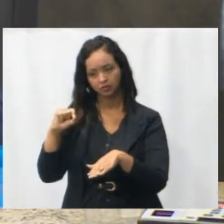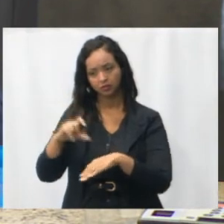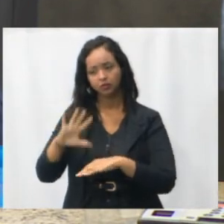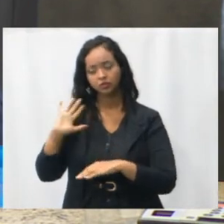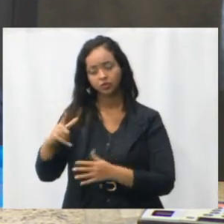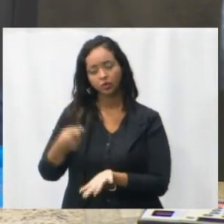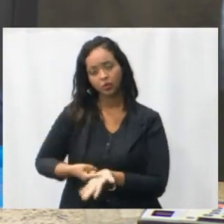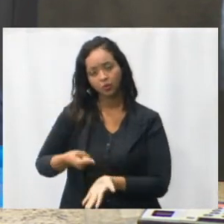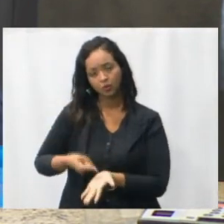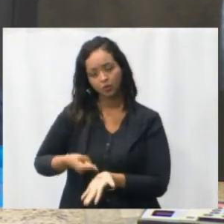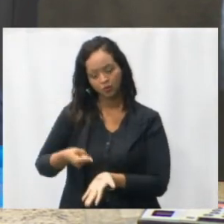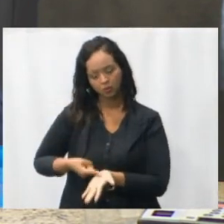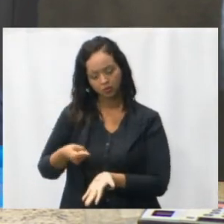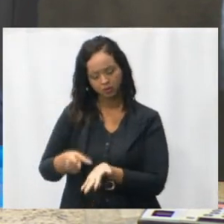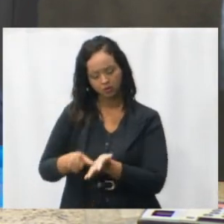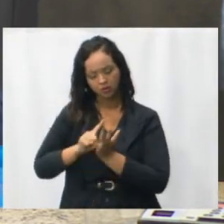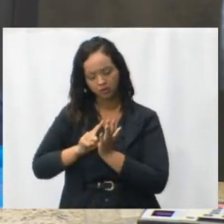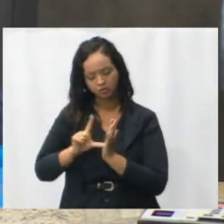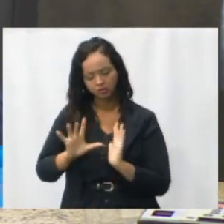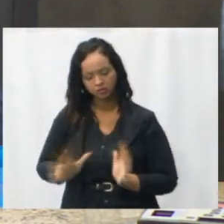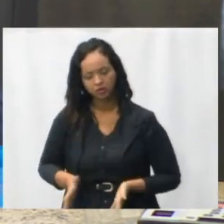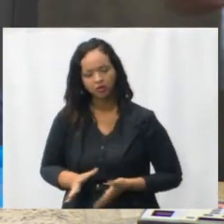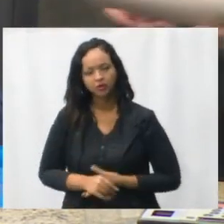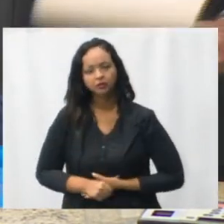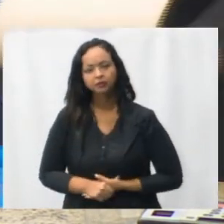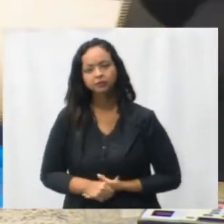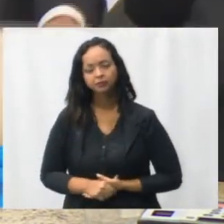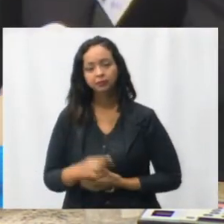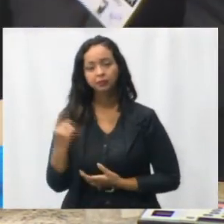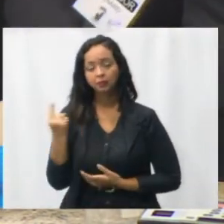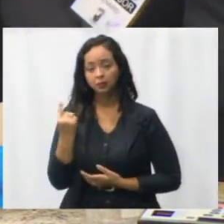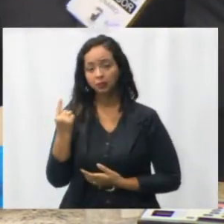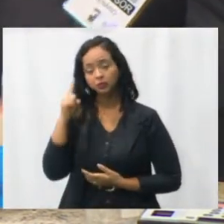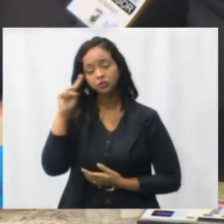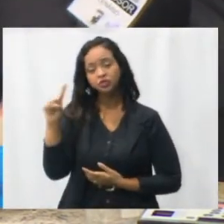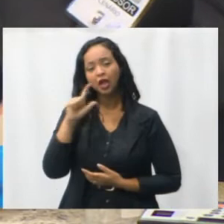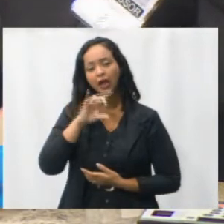pré-agendada, que se faz uma vez por mês.